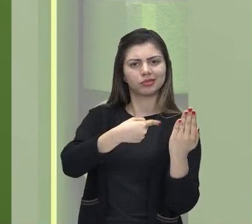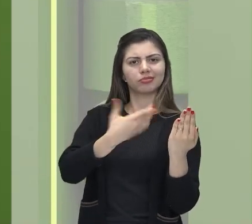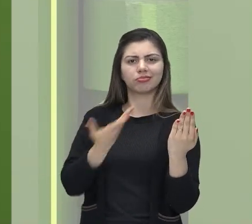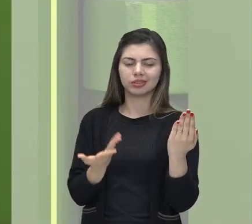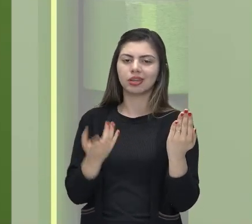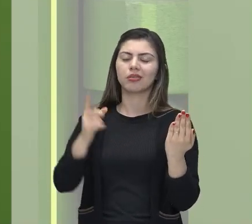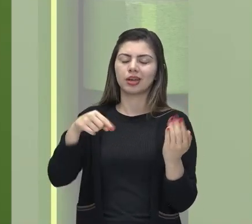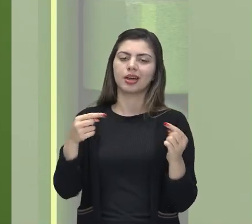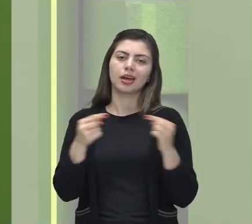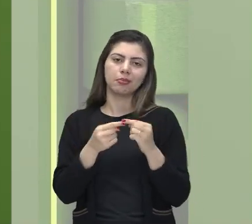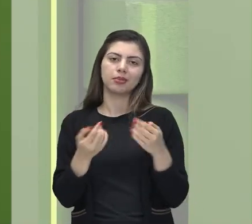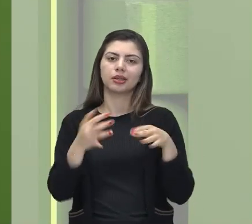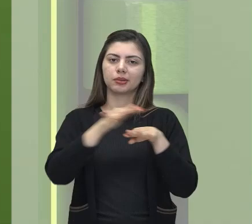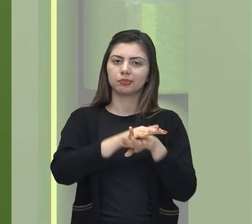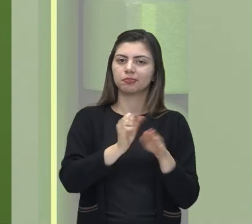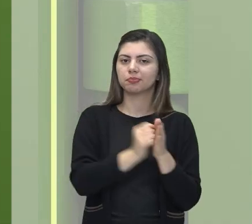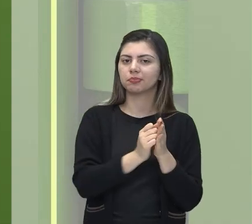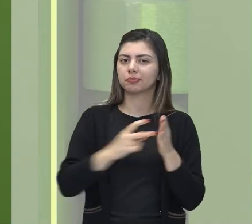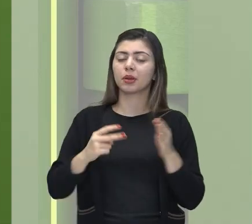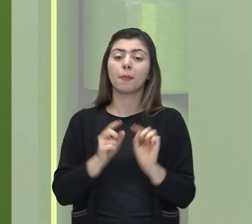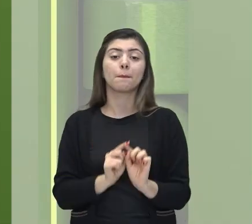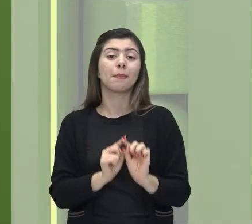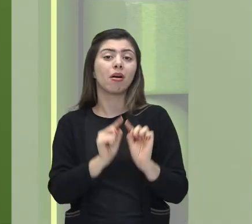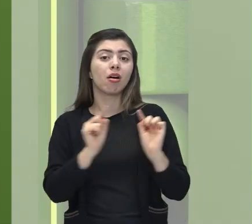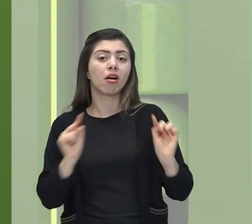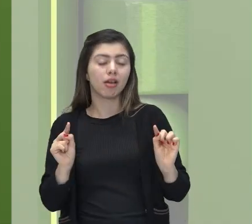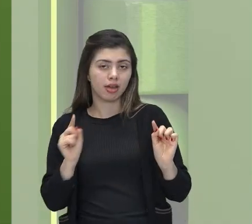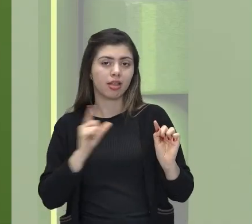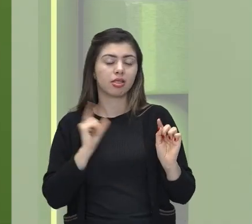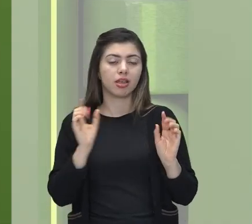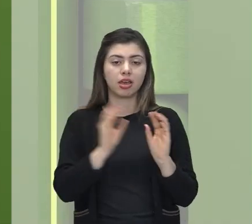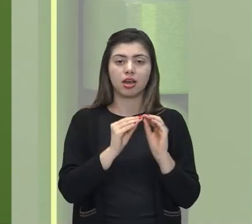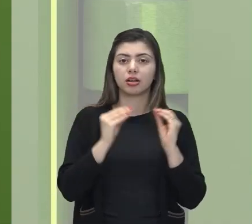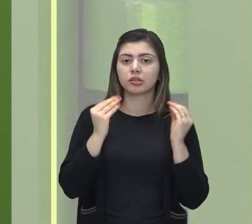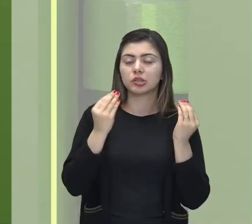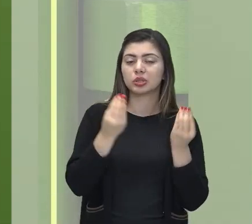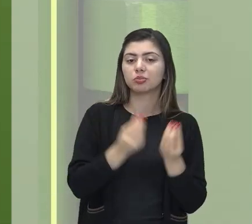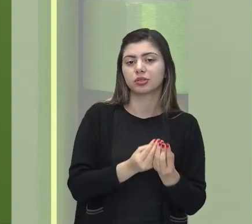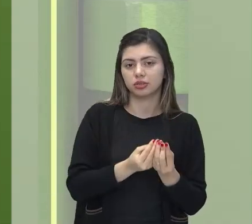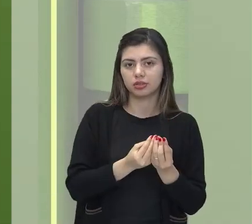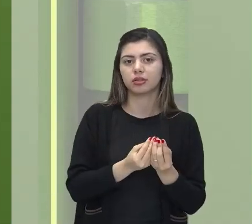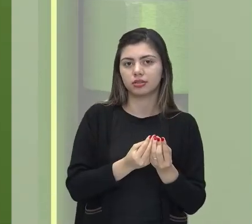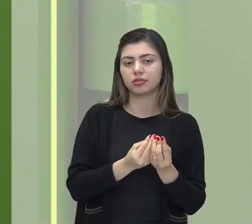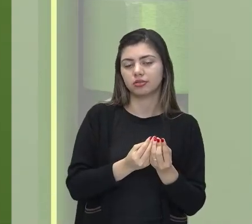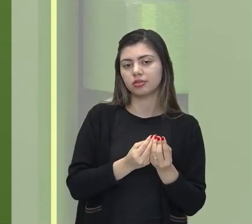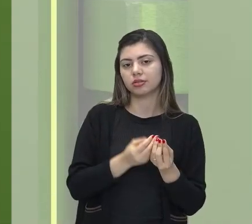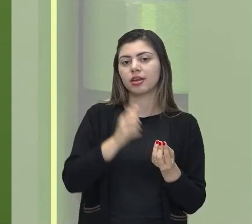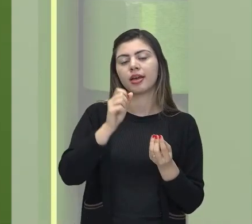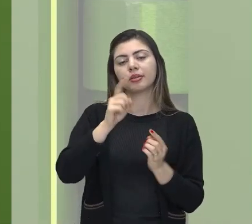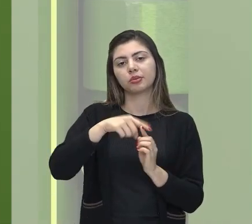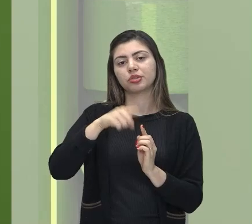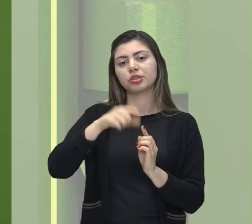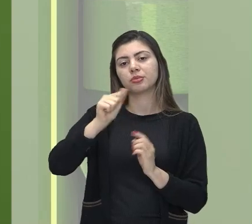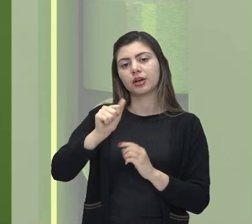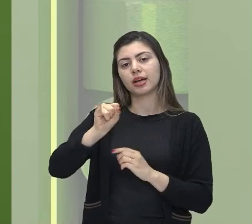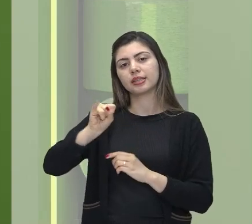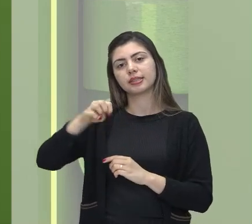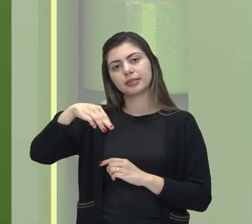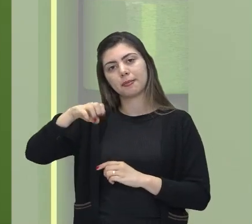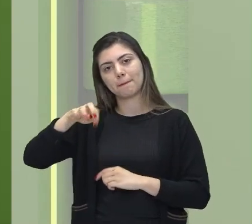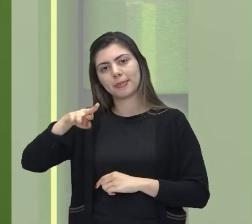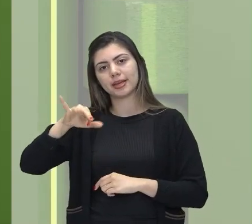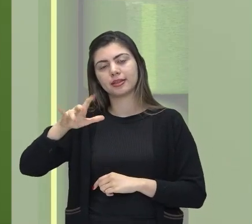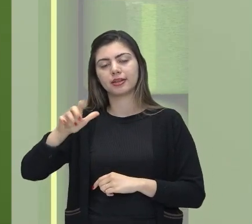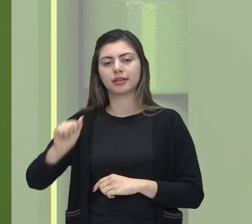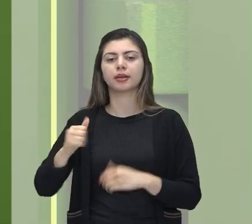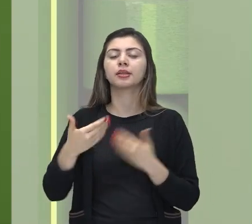plano de simetria. Só que as substâncias que elas são assimétricas são essas substâncias que vão apresentar isomeria óptica. Então, por